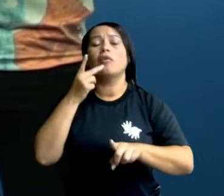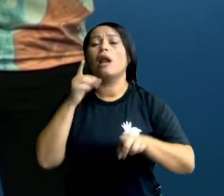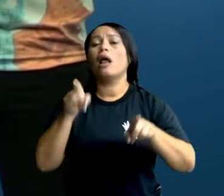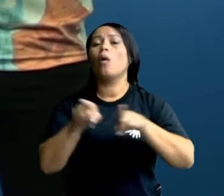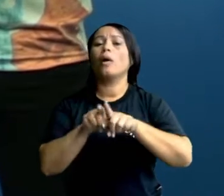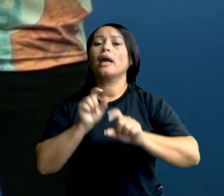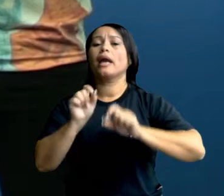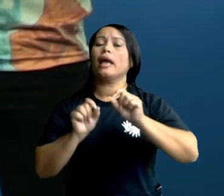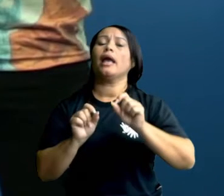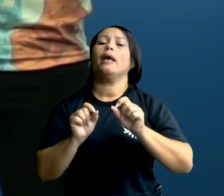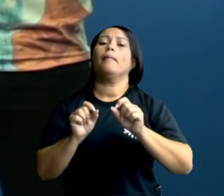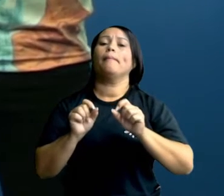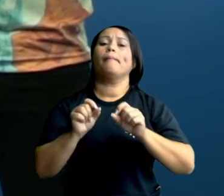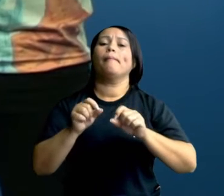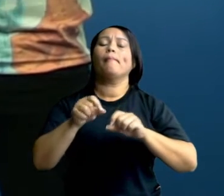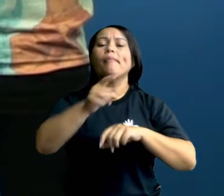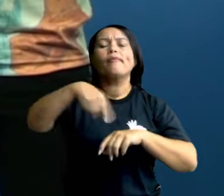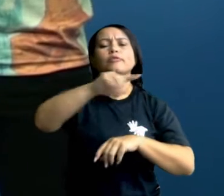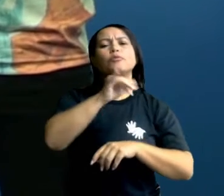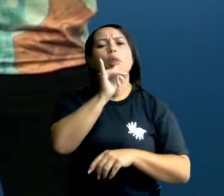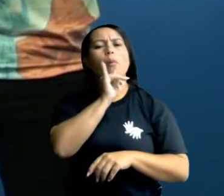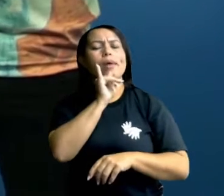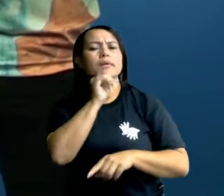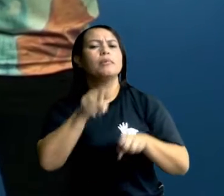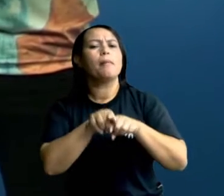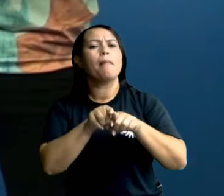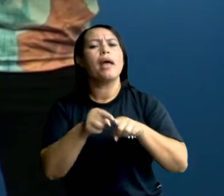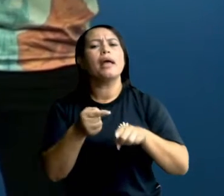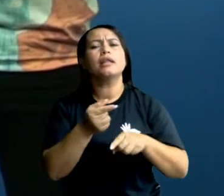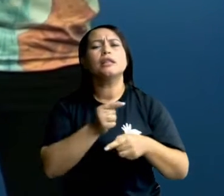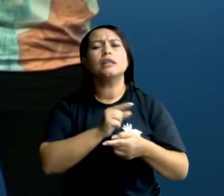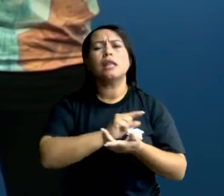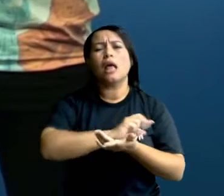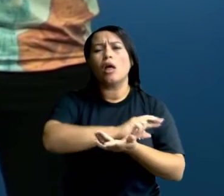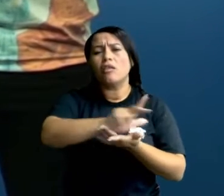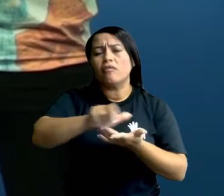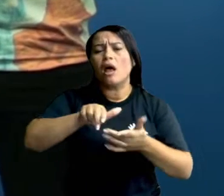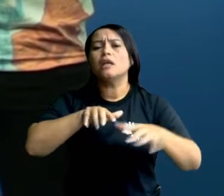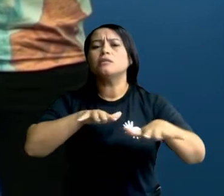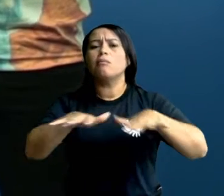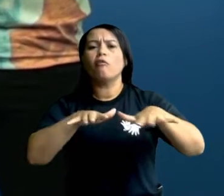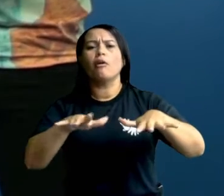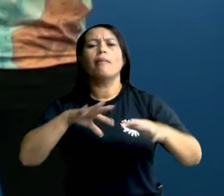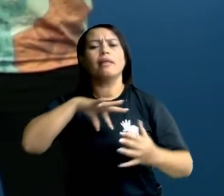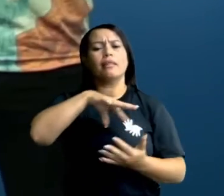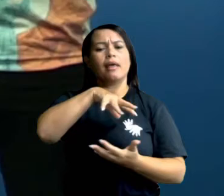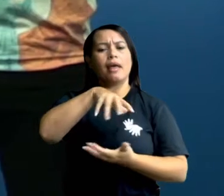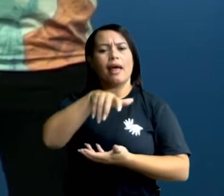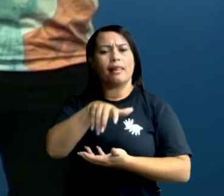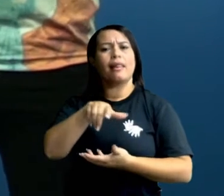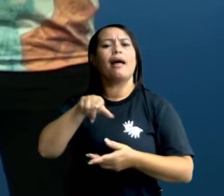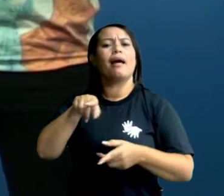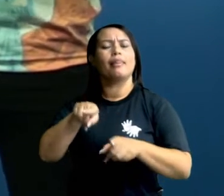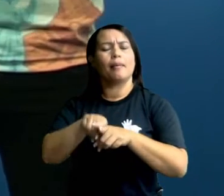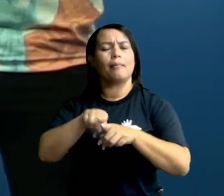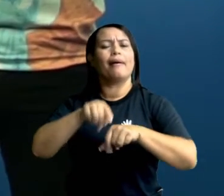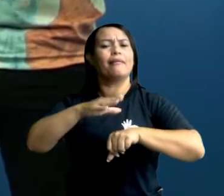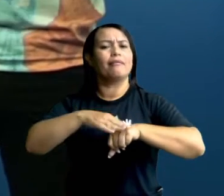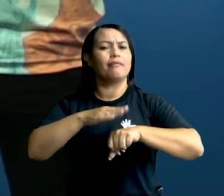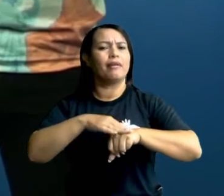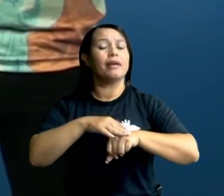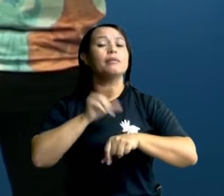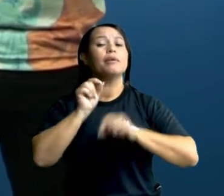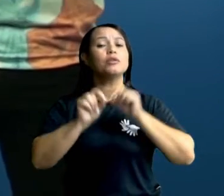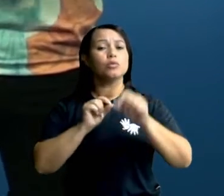né, a citar a vocês ou dar exemplos de também outros movimentos que a Terra realiza também, ok? Mas aí, como eu falei, a ênfase